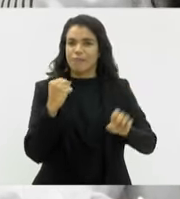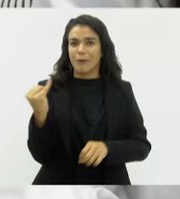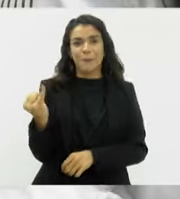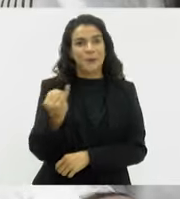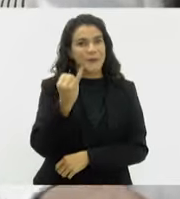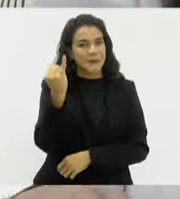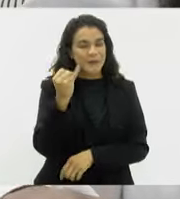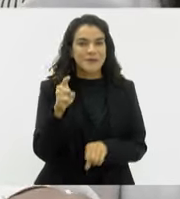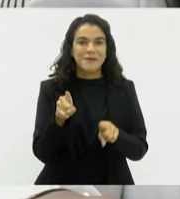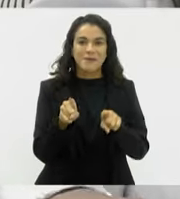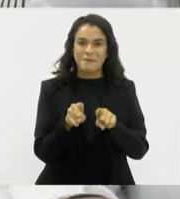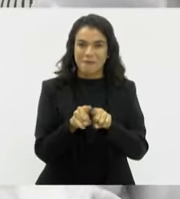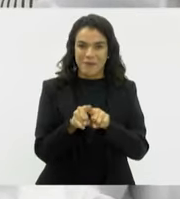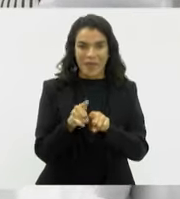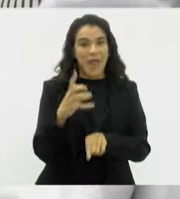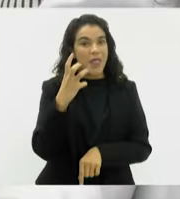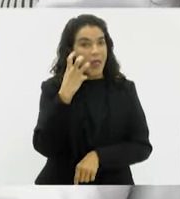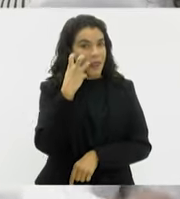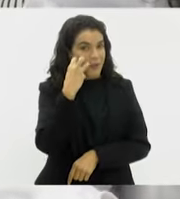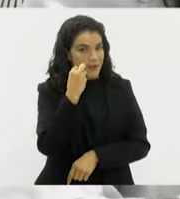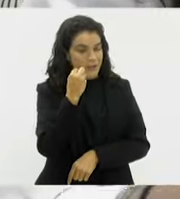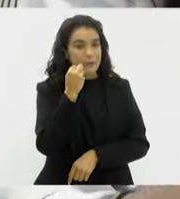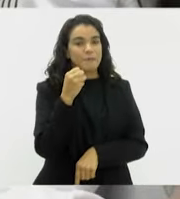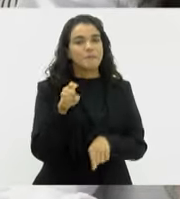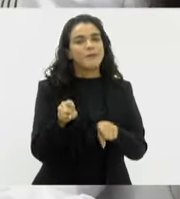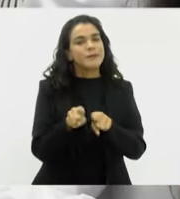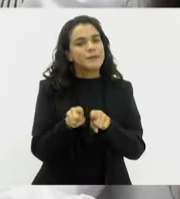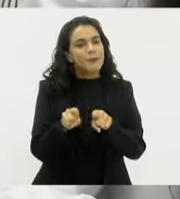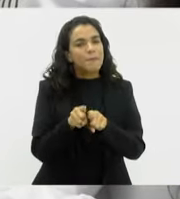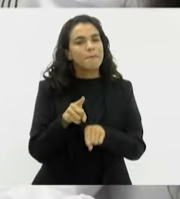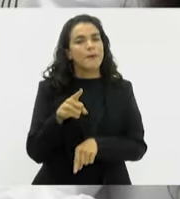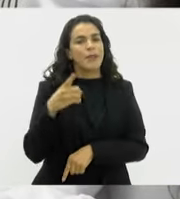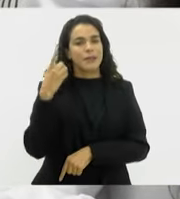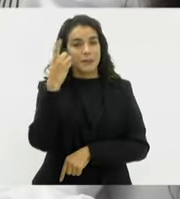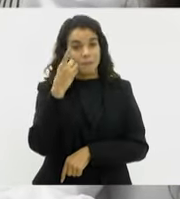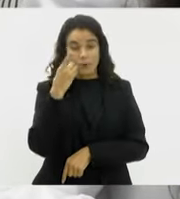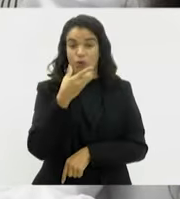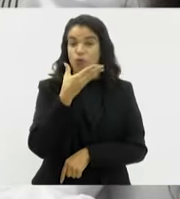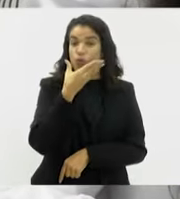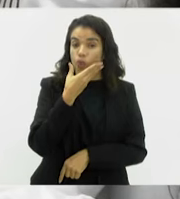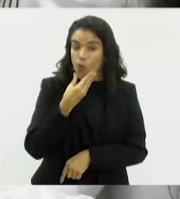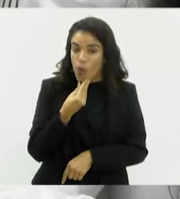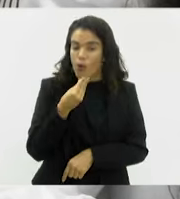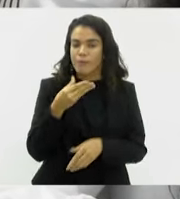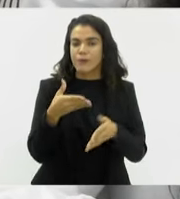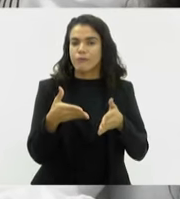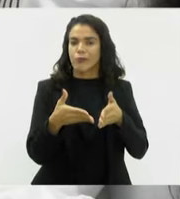importante considerar a adoção aqui, e que contempla também parlamentares homens com a licença